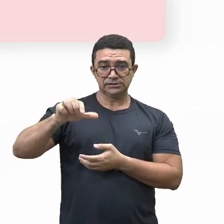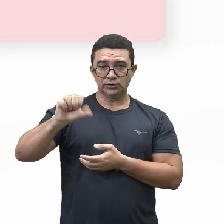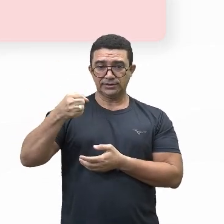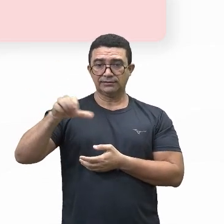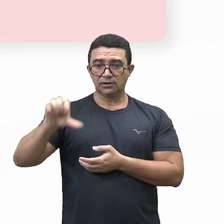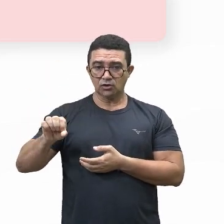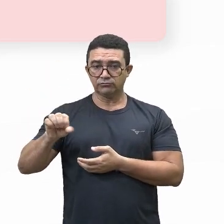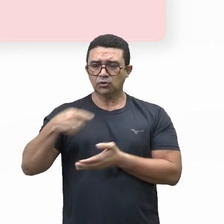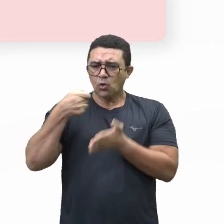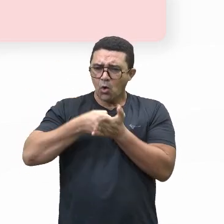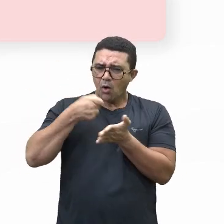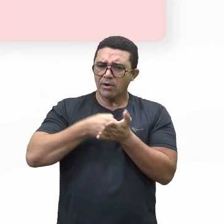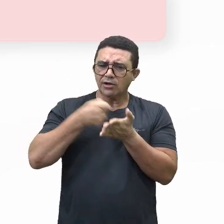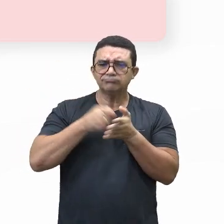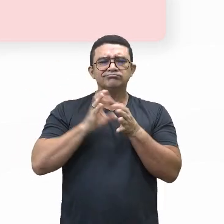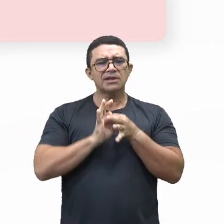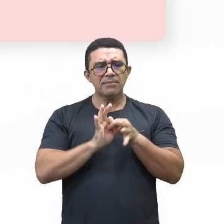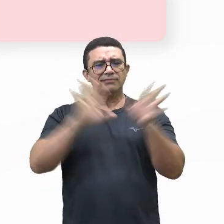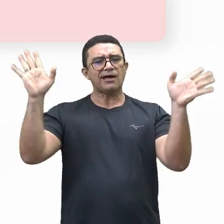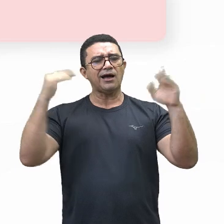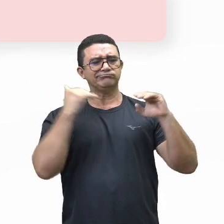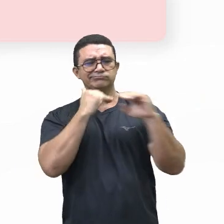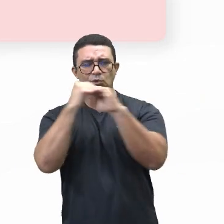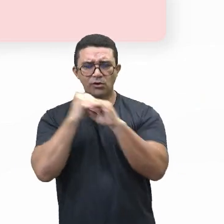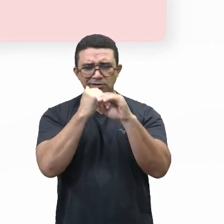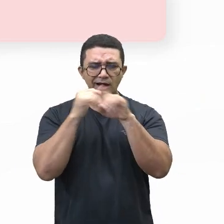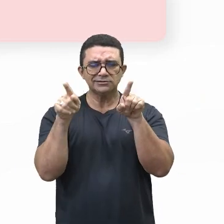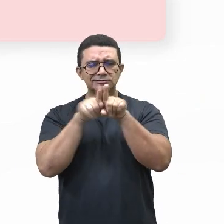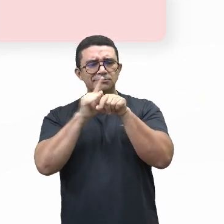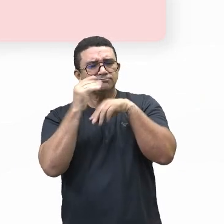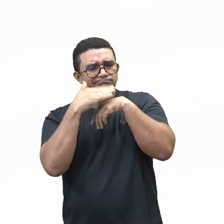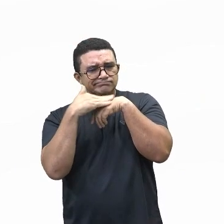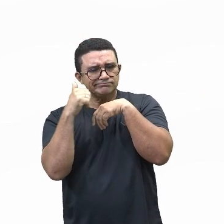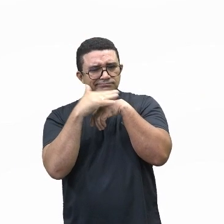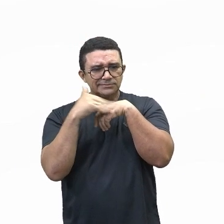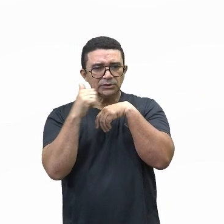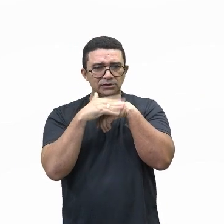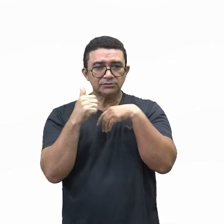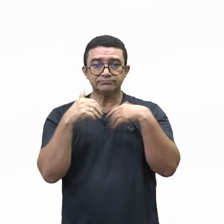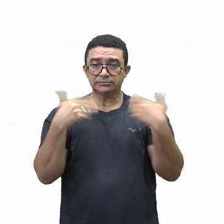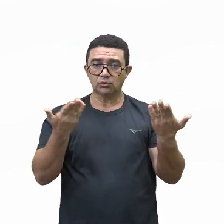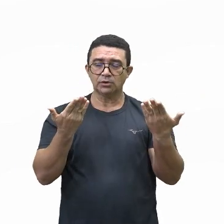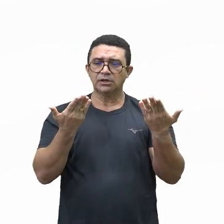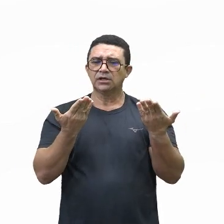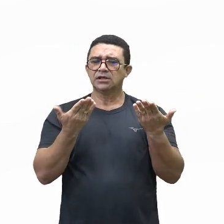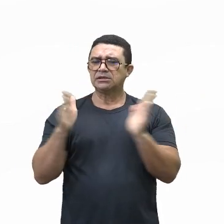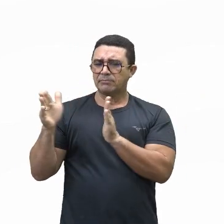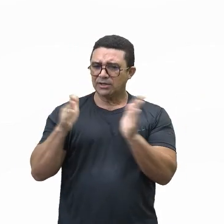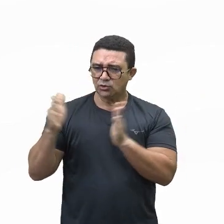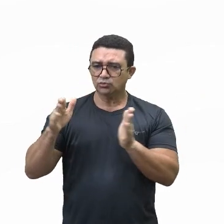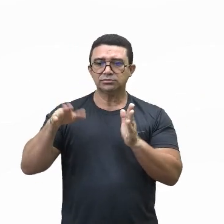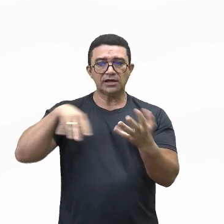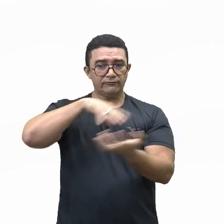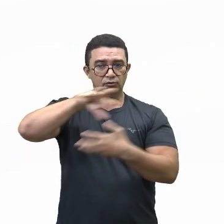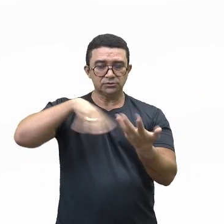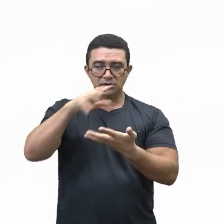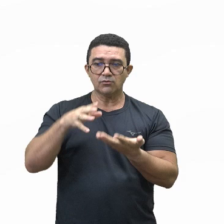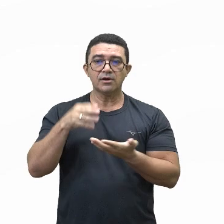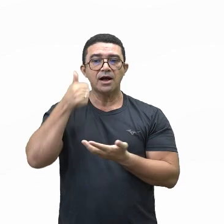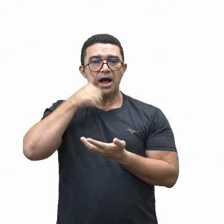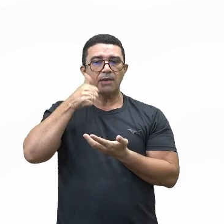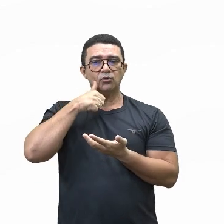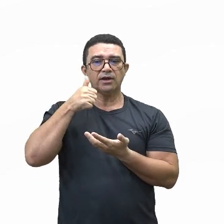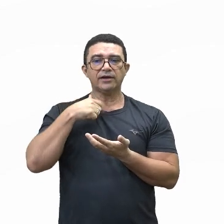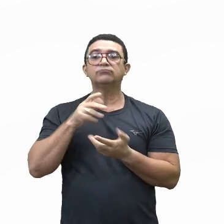exigindo liberdade, igualdade e fraternidade. Porém, nesse momento da Revolução, a mulher estava fora, né?